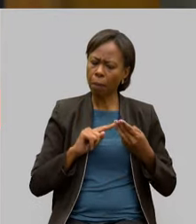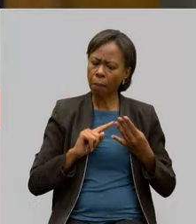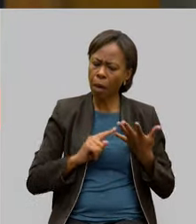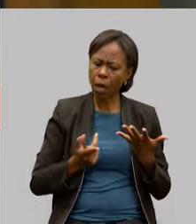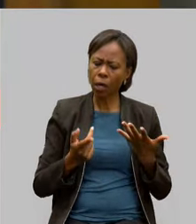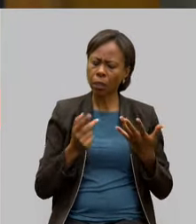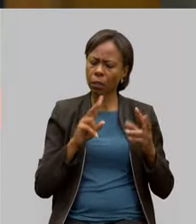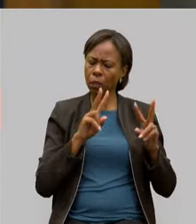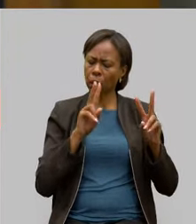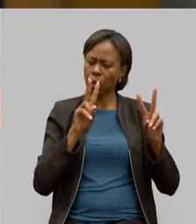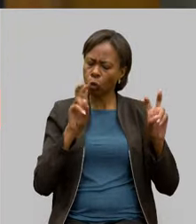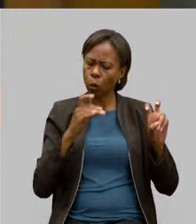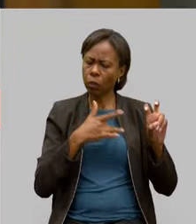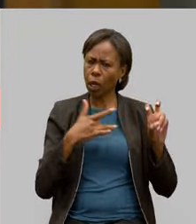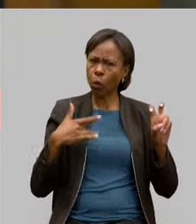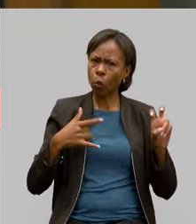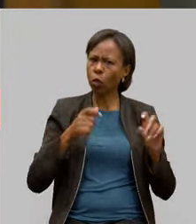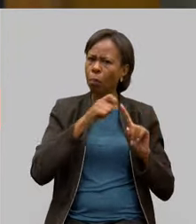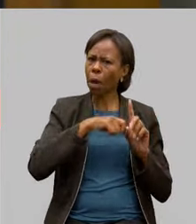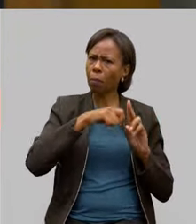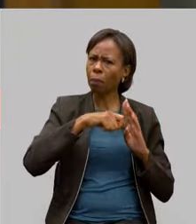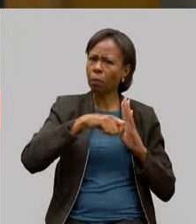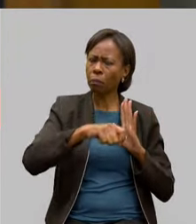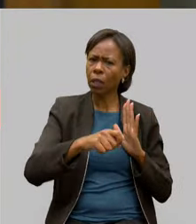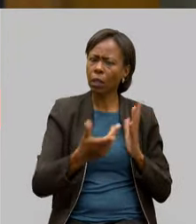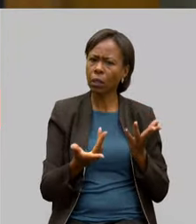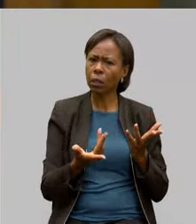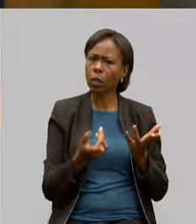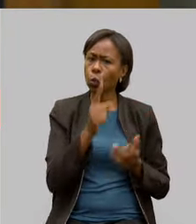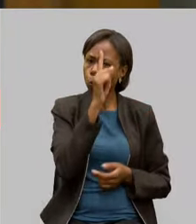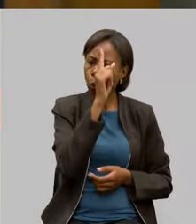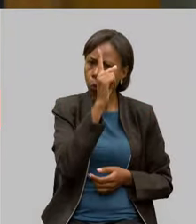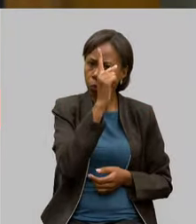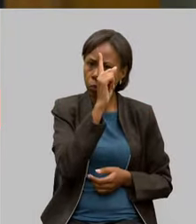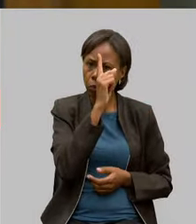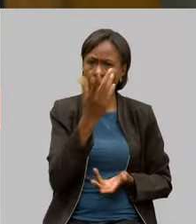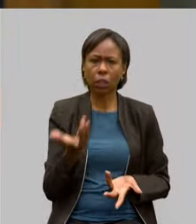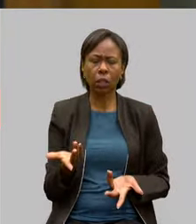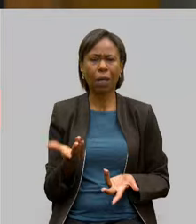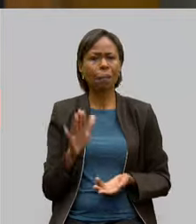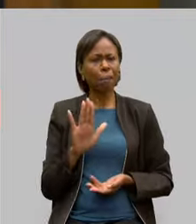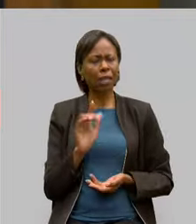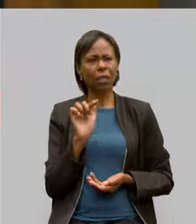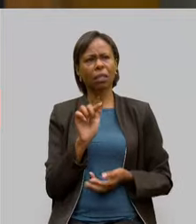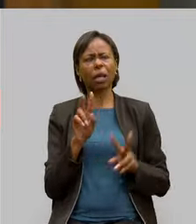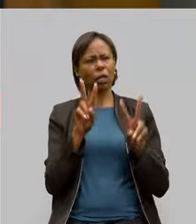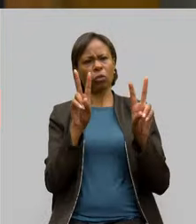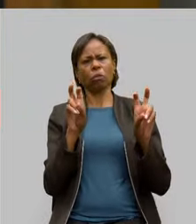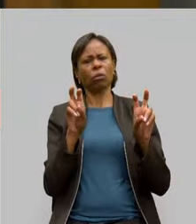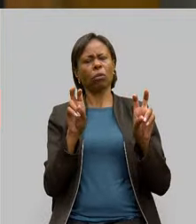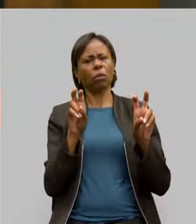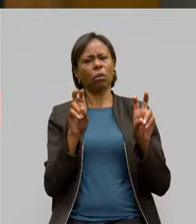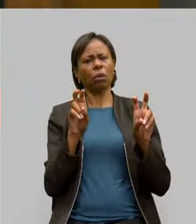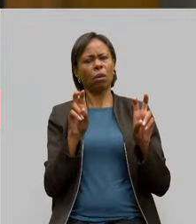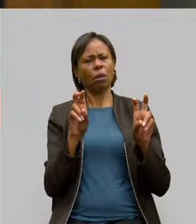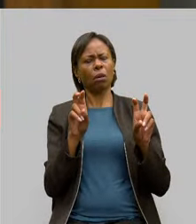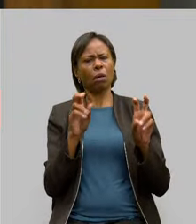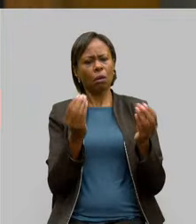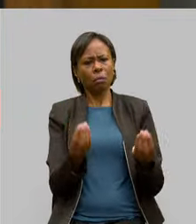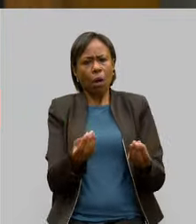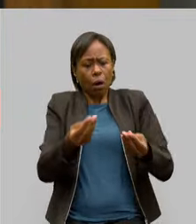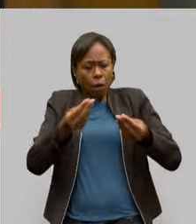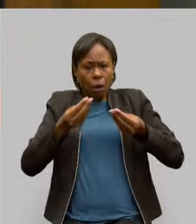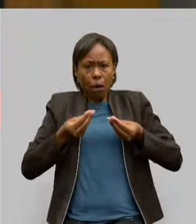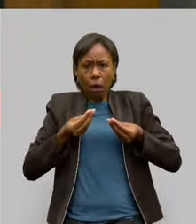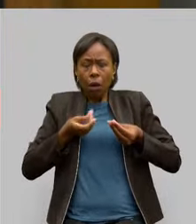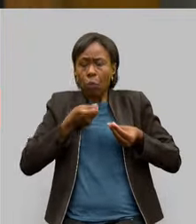dias vivenciamos isso sentimos isso na pele e esse assunto não chegou para nós com a importância e a urgência que